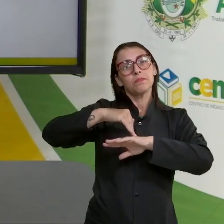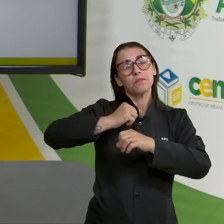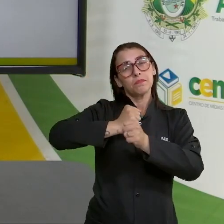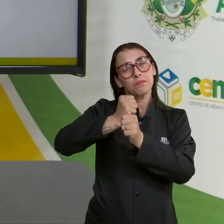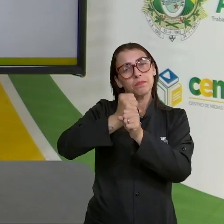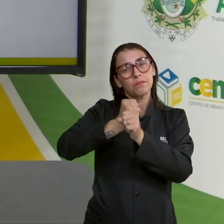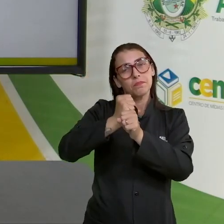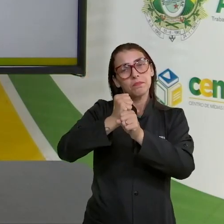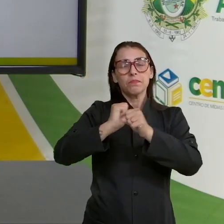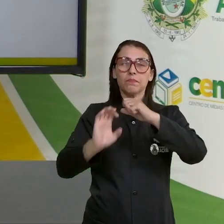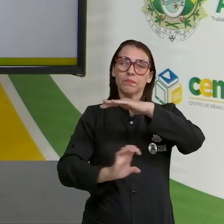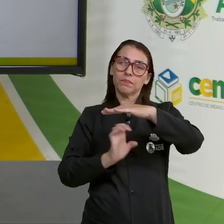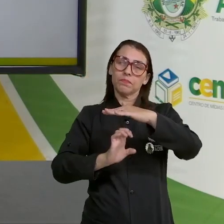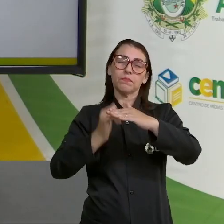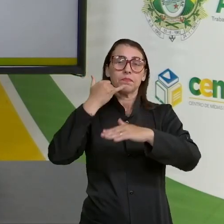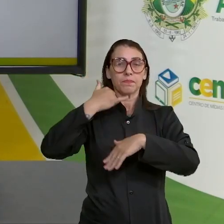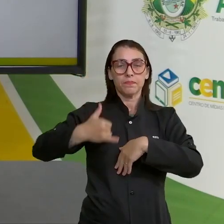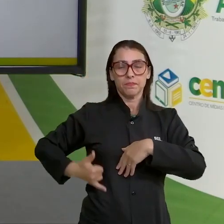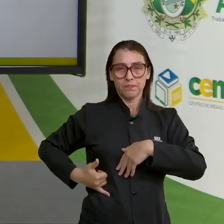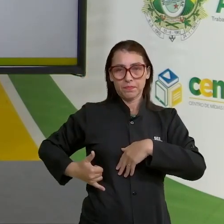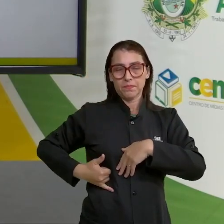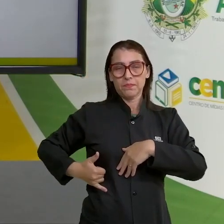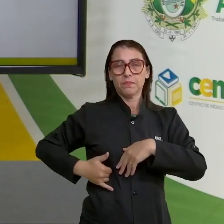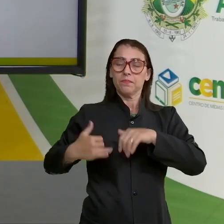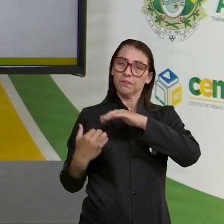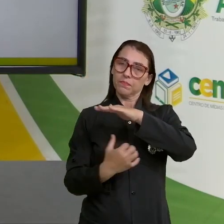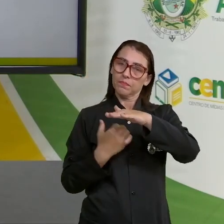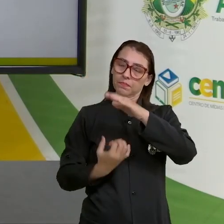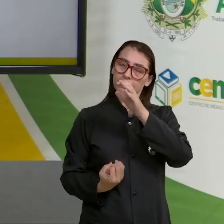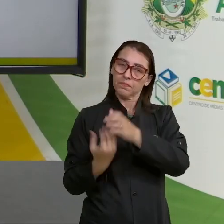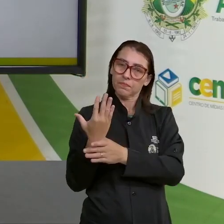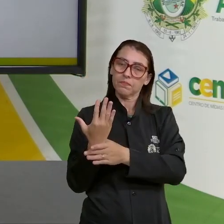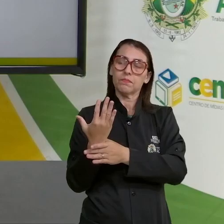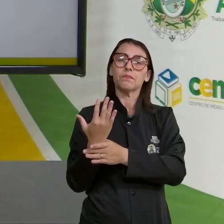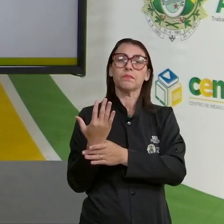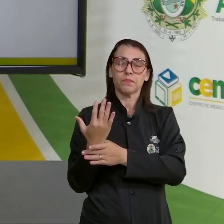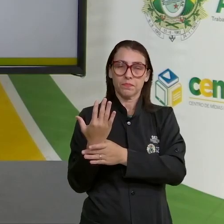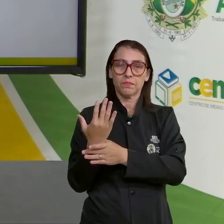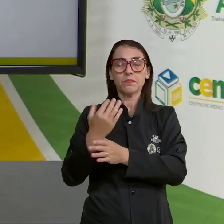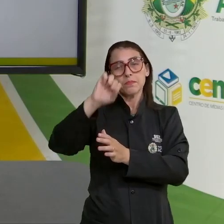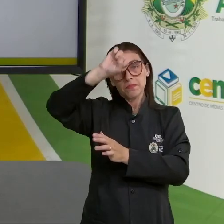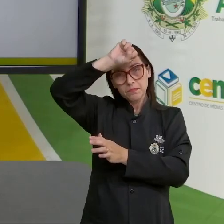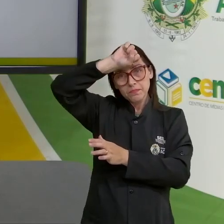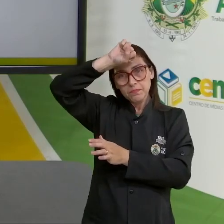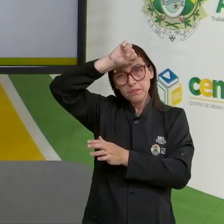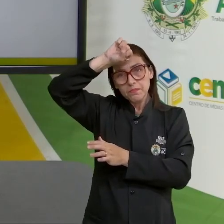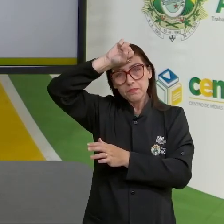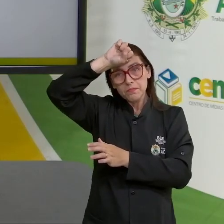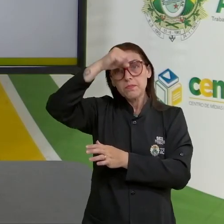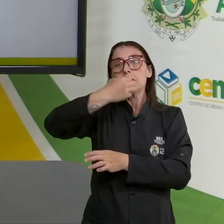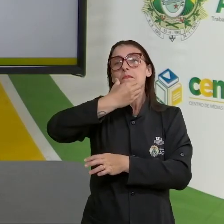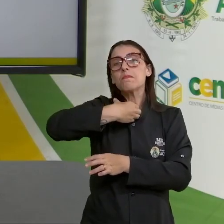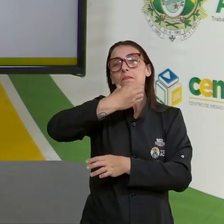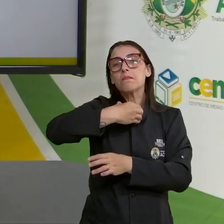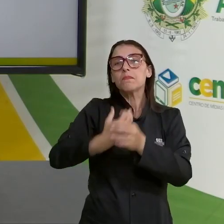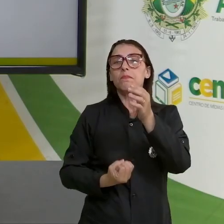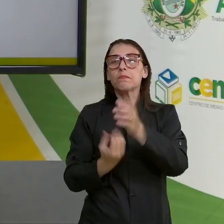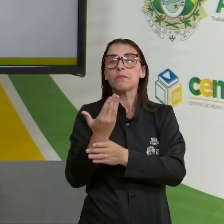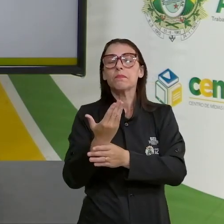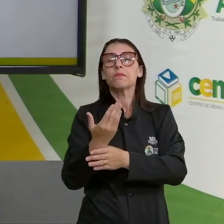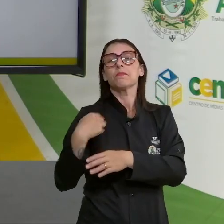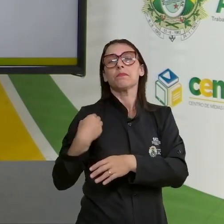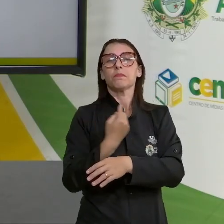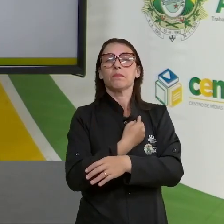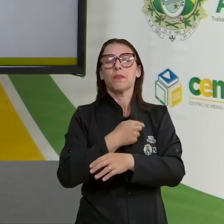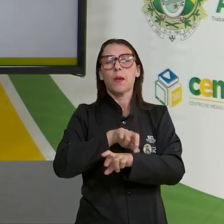grandes empresas de telefonia, as grandes empresas produtoras de smartphones, elas lançam para a gente